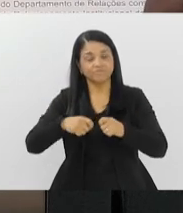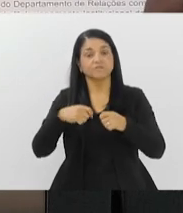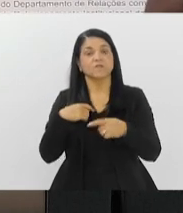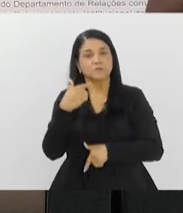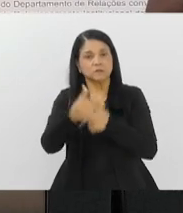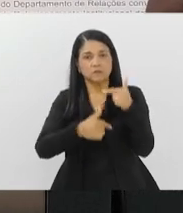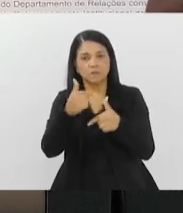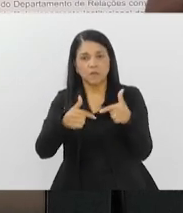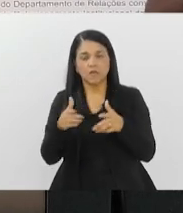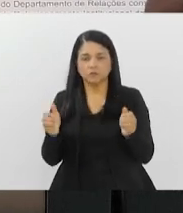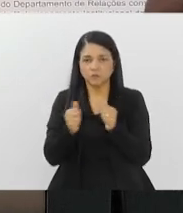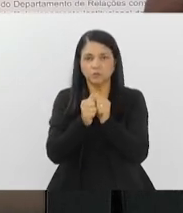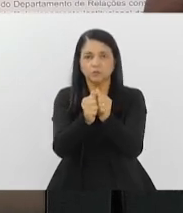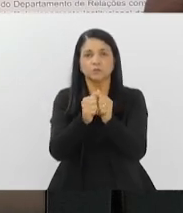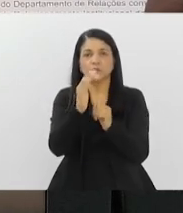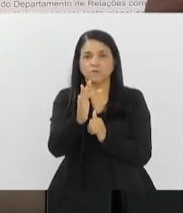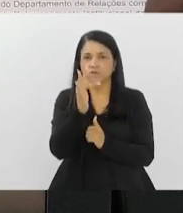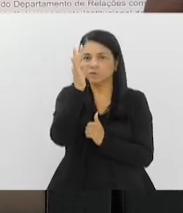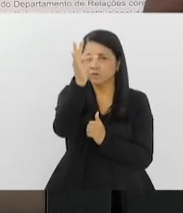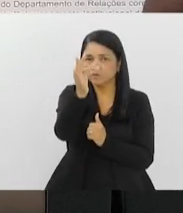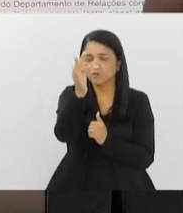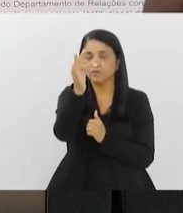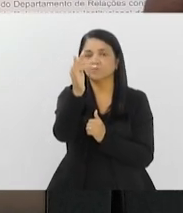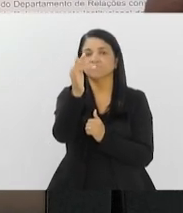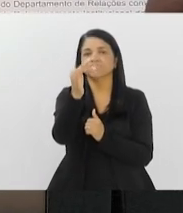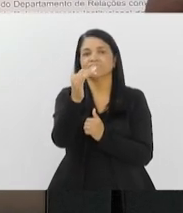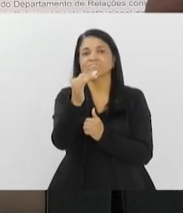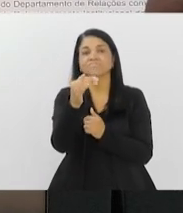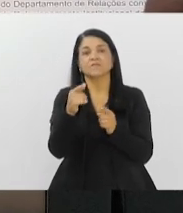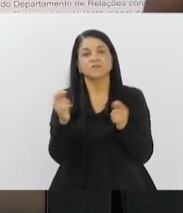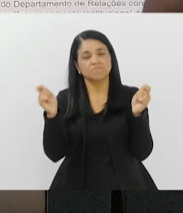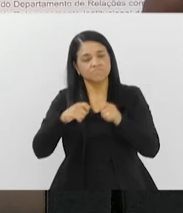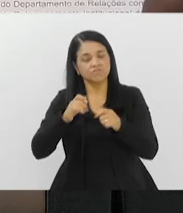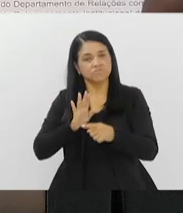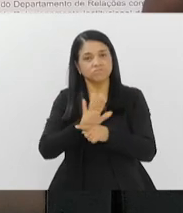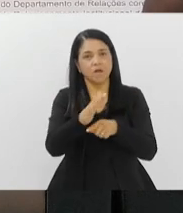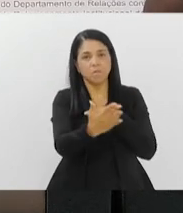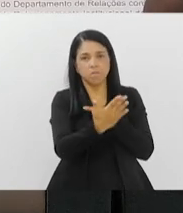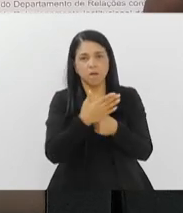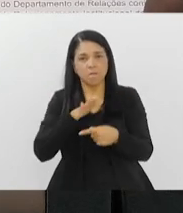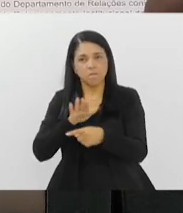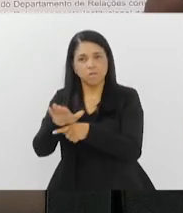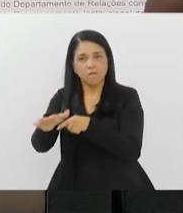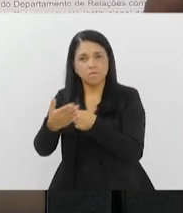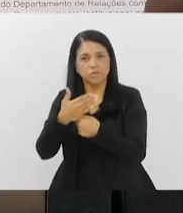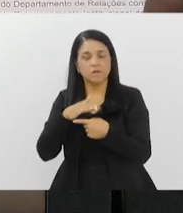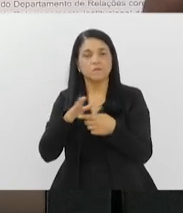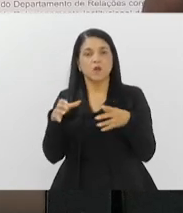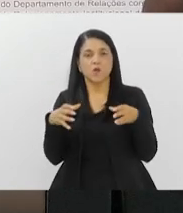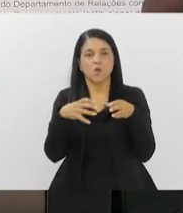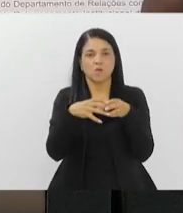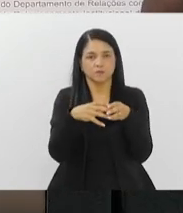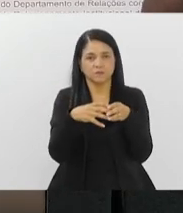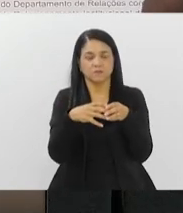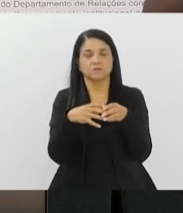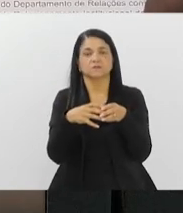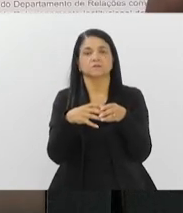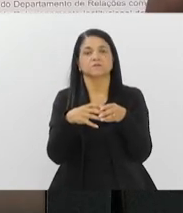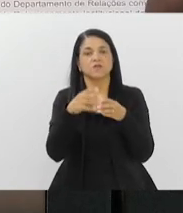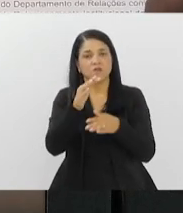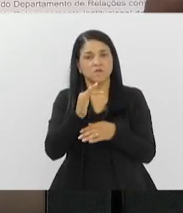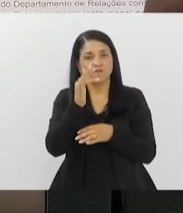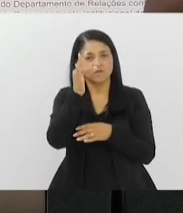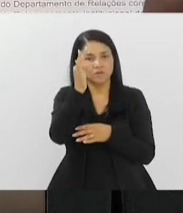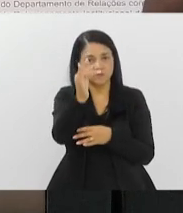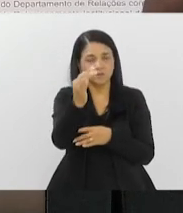para construir um futuro mais próspero e colaborativo para nossas comunidades e para nossas